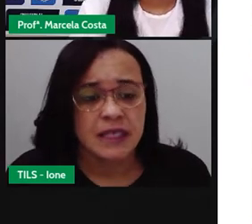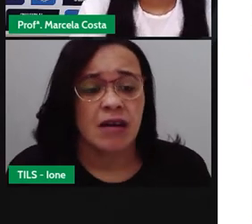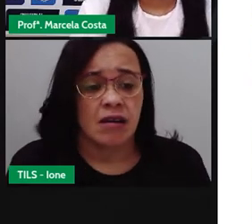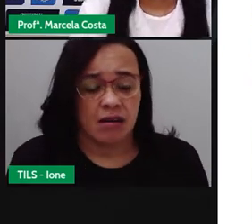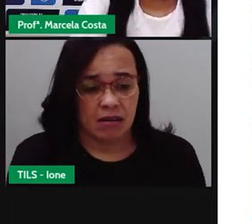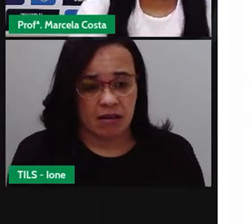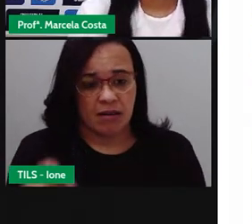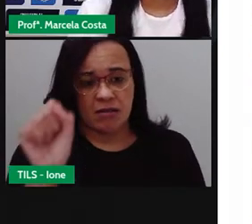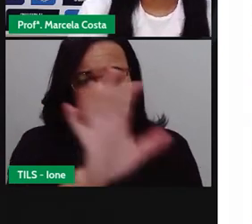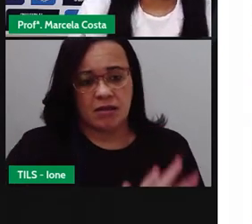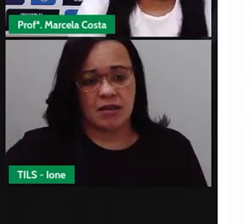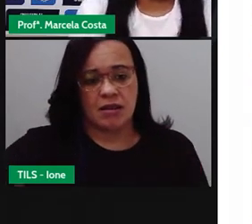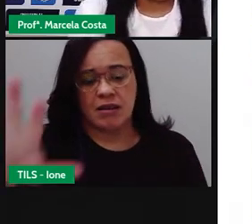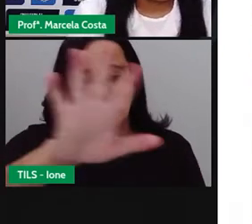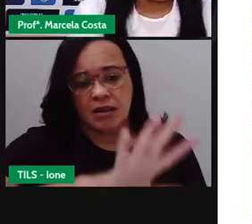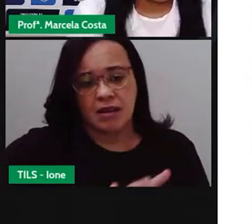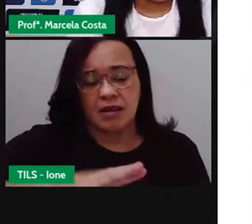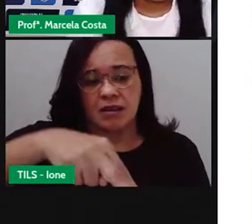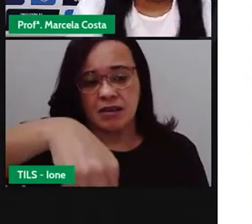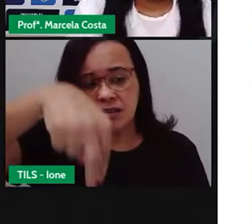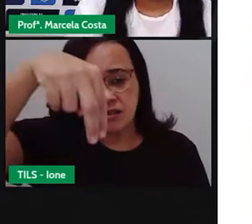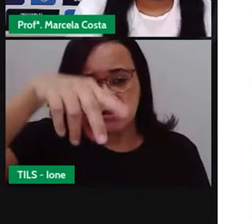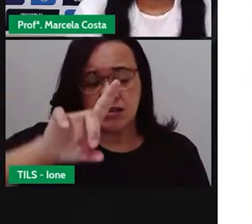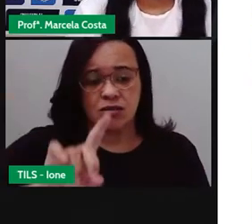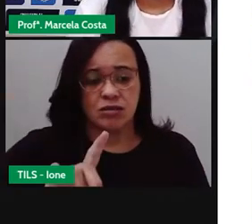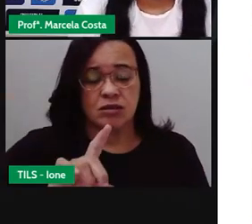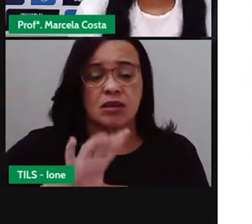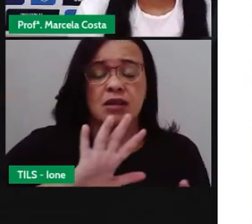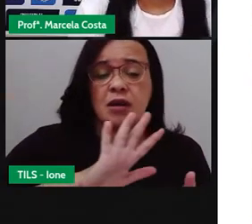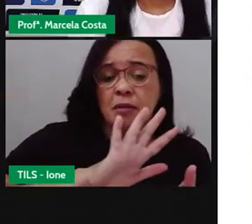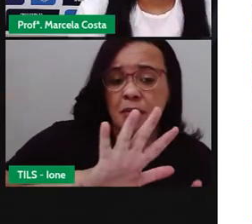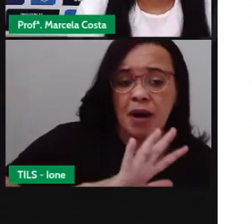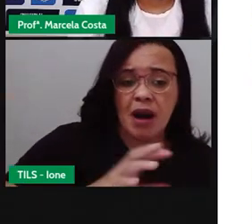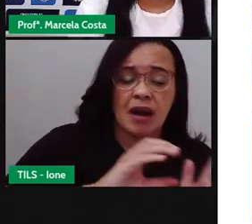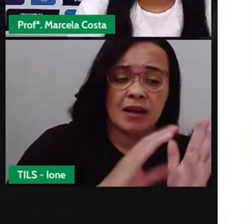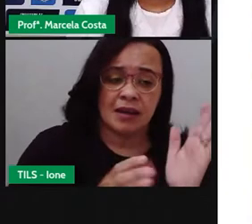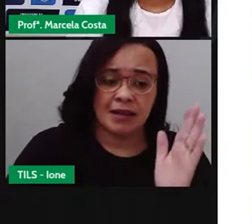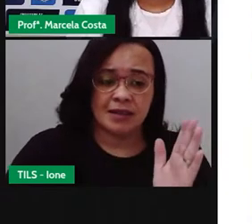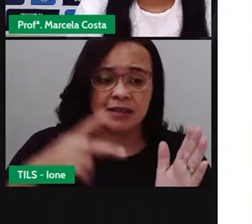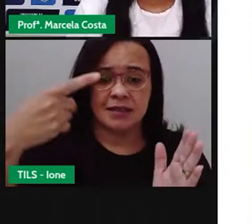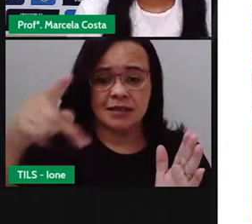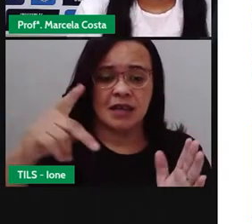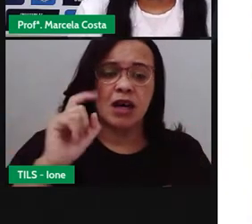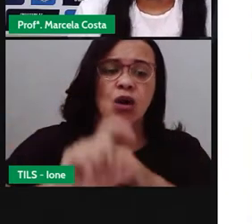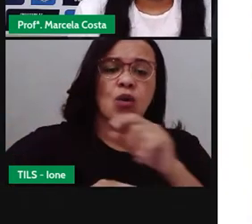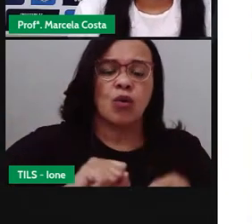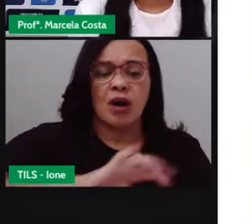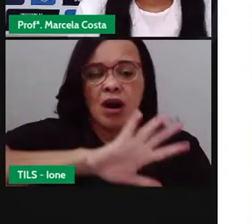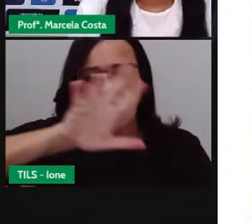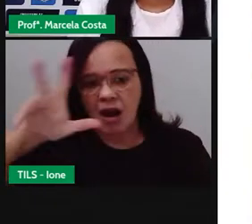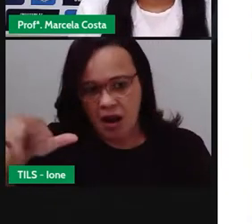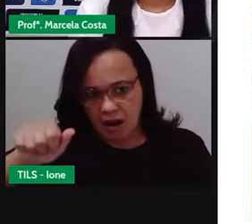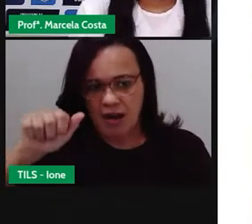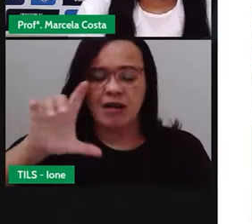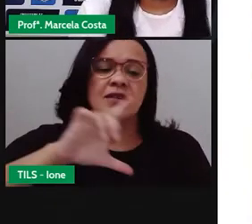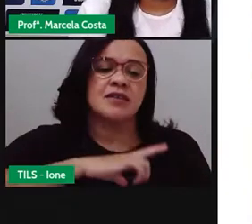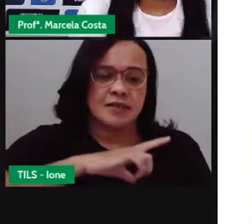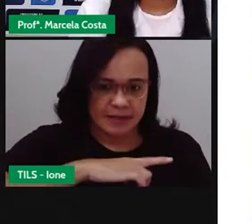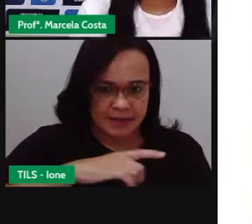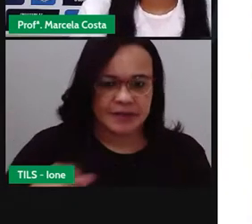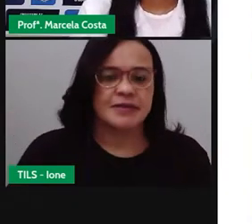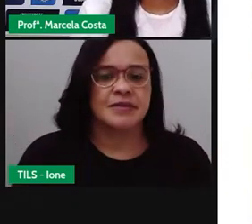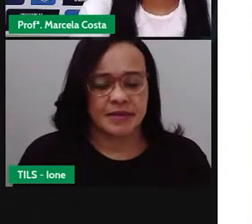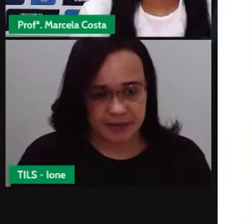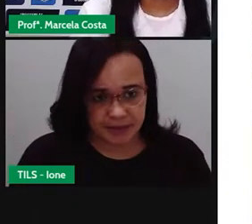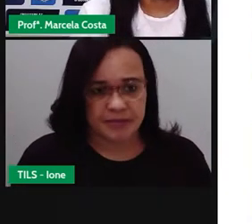com origem africana. E é muito comum aqui no nosso estado, né, que faz parte da